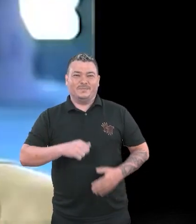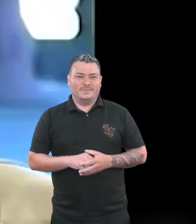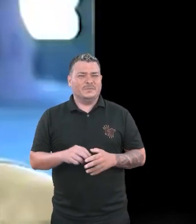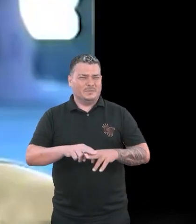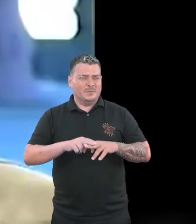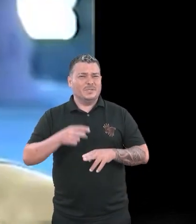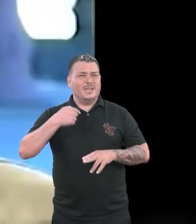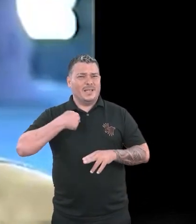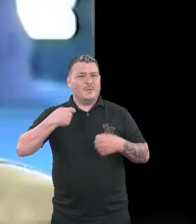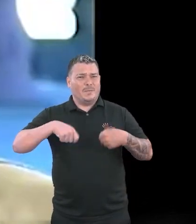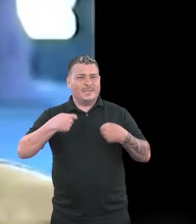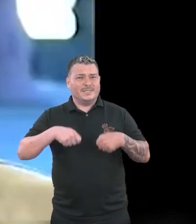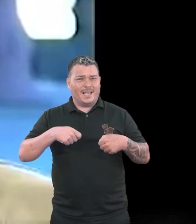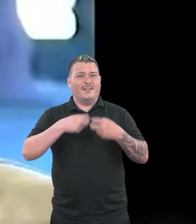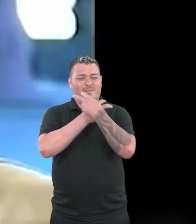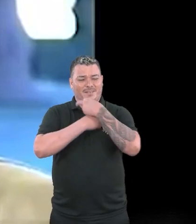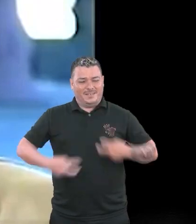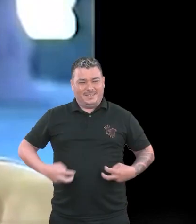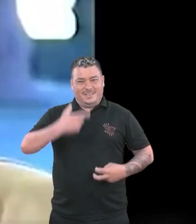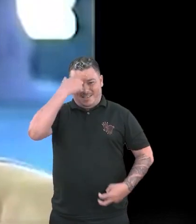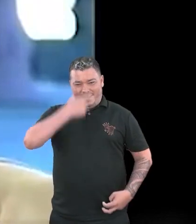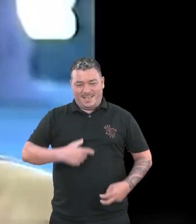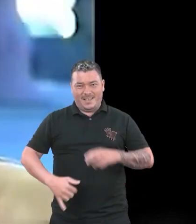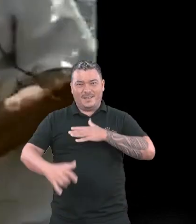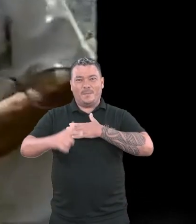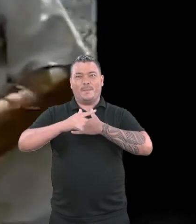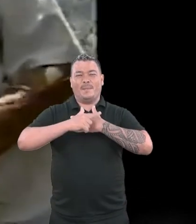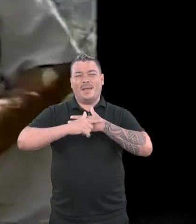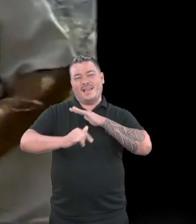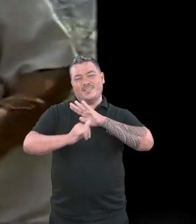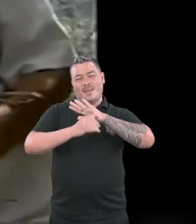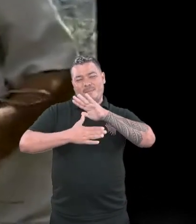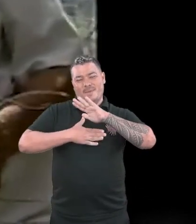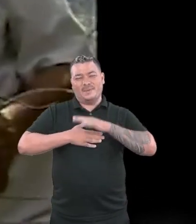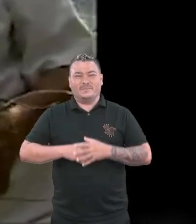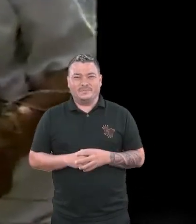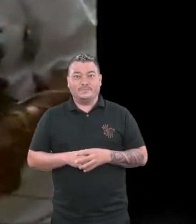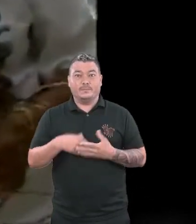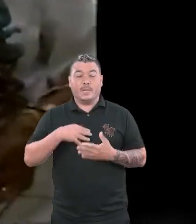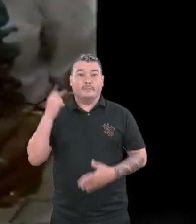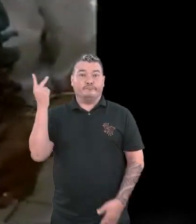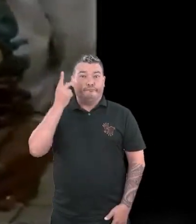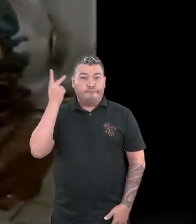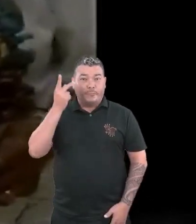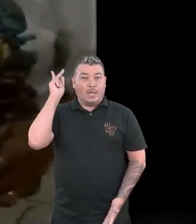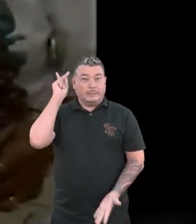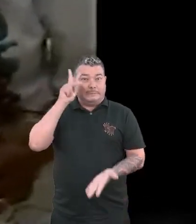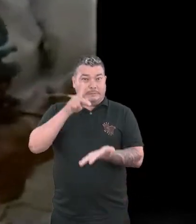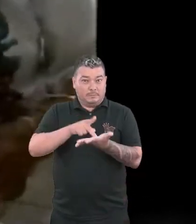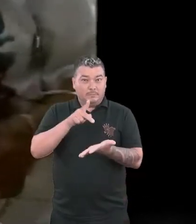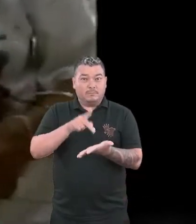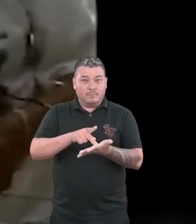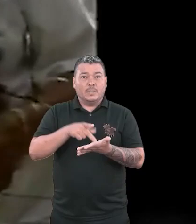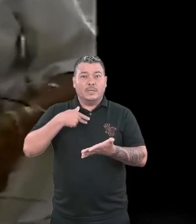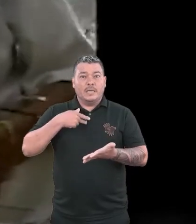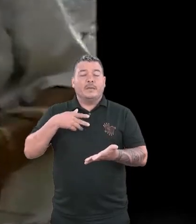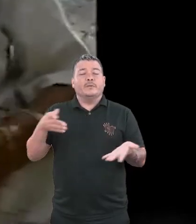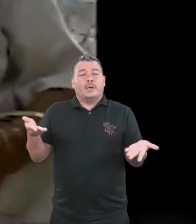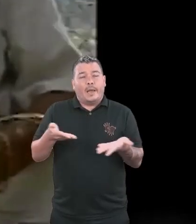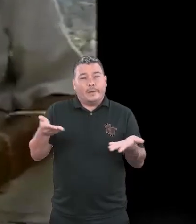eu tinha que ser mesmo cangaceira, porque não adiantava, viu? A historiografia oficial silenciou